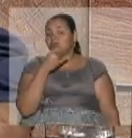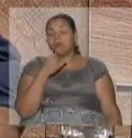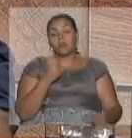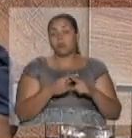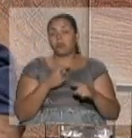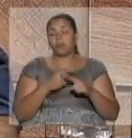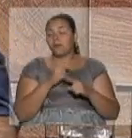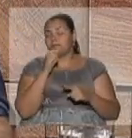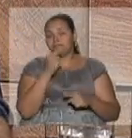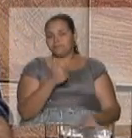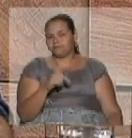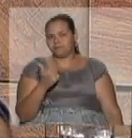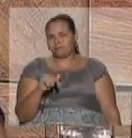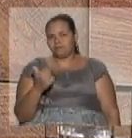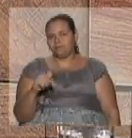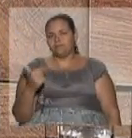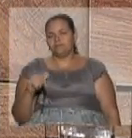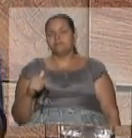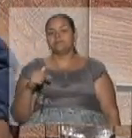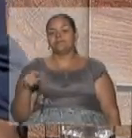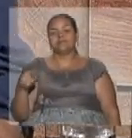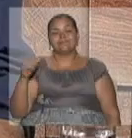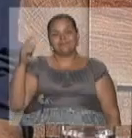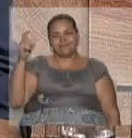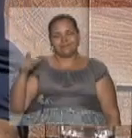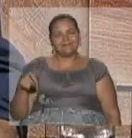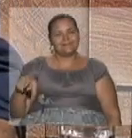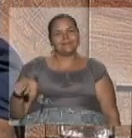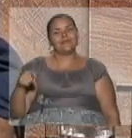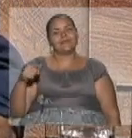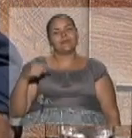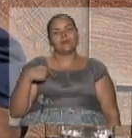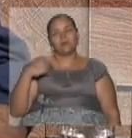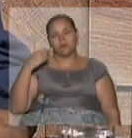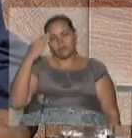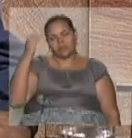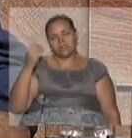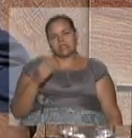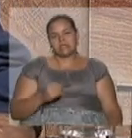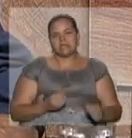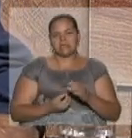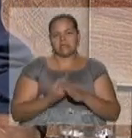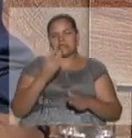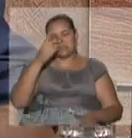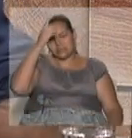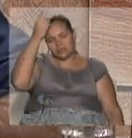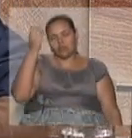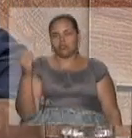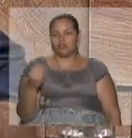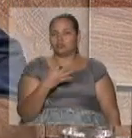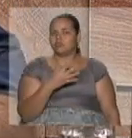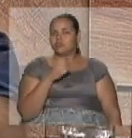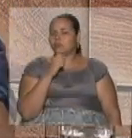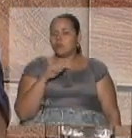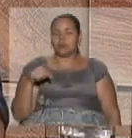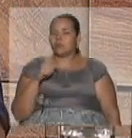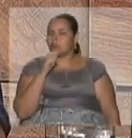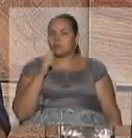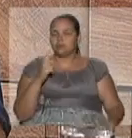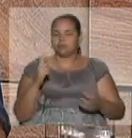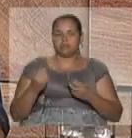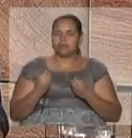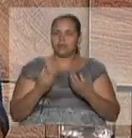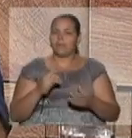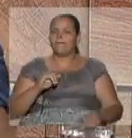tem espaço para o artista criativo. Né? Quando eu digo não tem importância, porque não estão dando